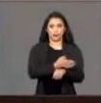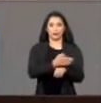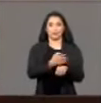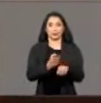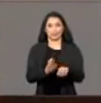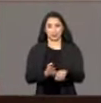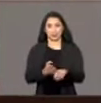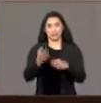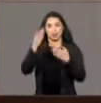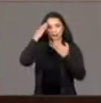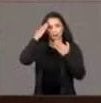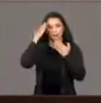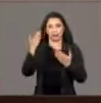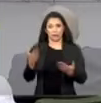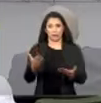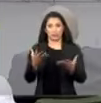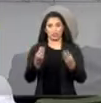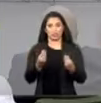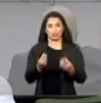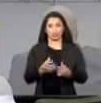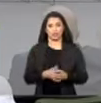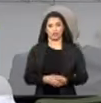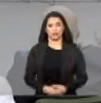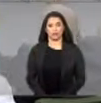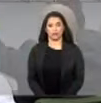E agradeço muito a sua exposição.